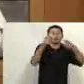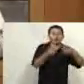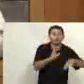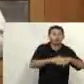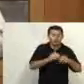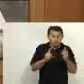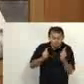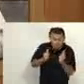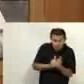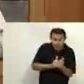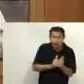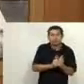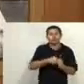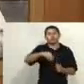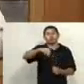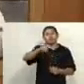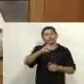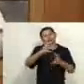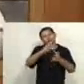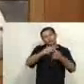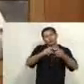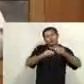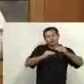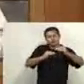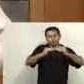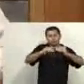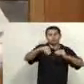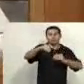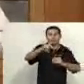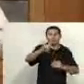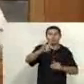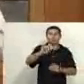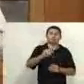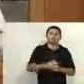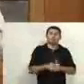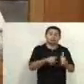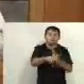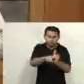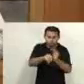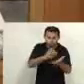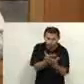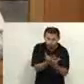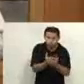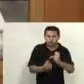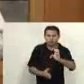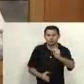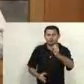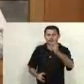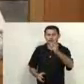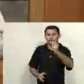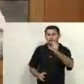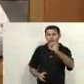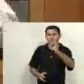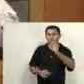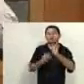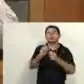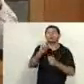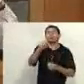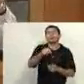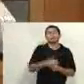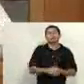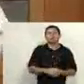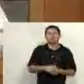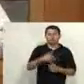mais próximo possível da média, ou seja, a estatística sempre vai definir que esses dados estejam mais ou menos 3 sigma. O que é